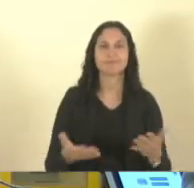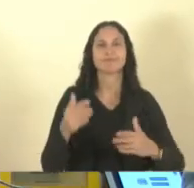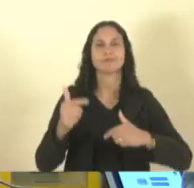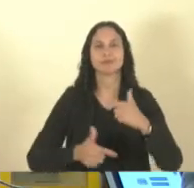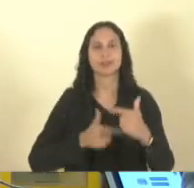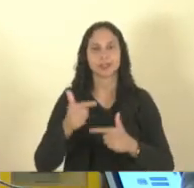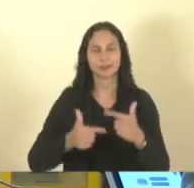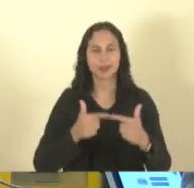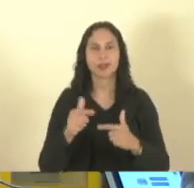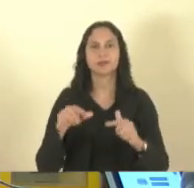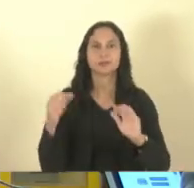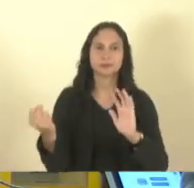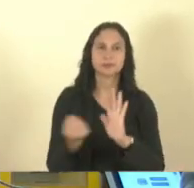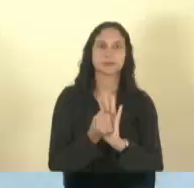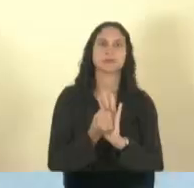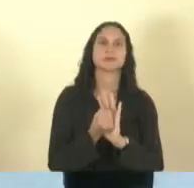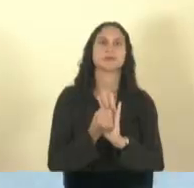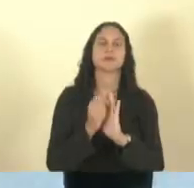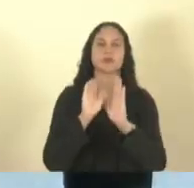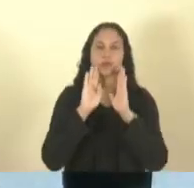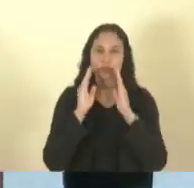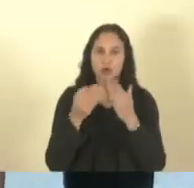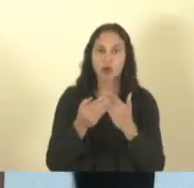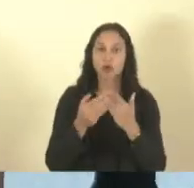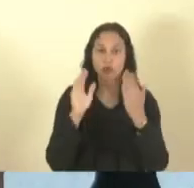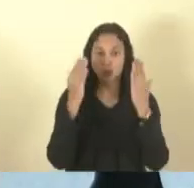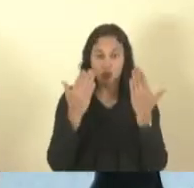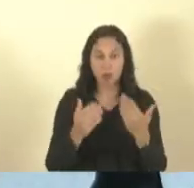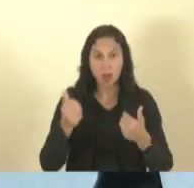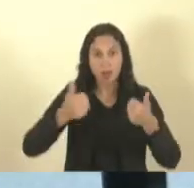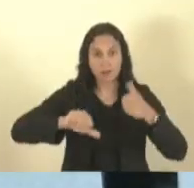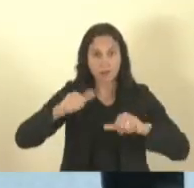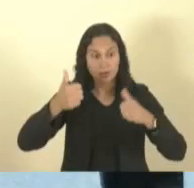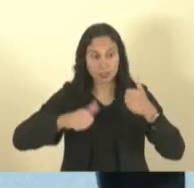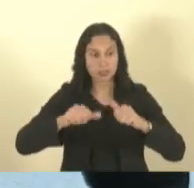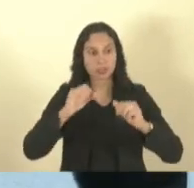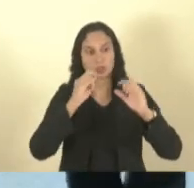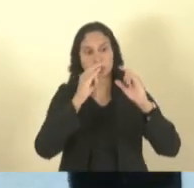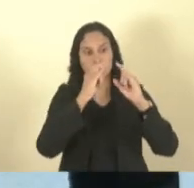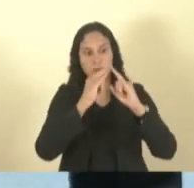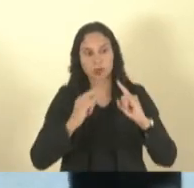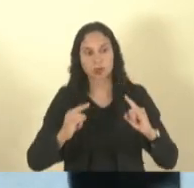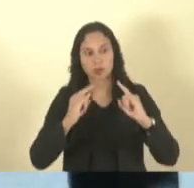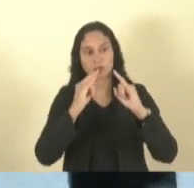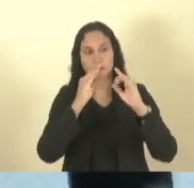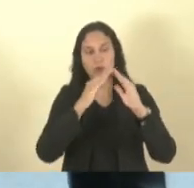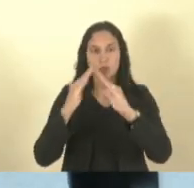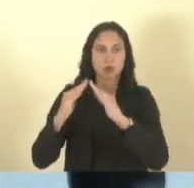de patrimônio estadual com foco na avaliação de imóveis de interesse do Estado.